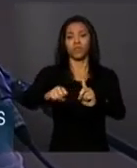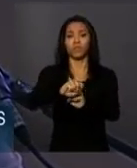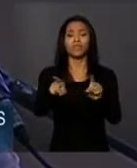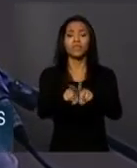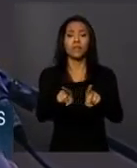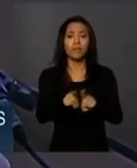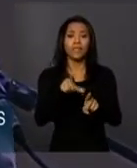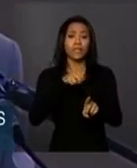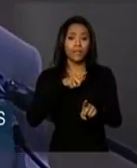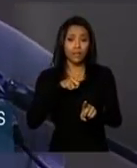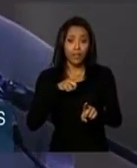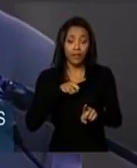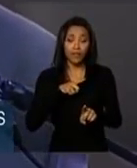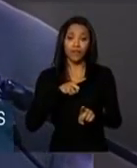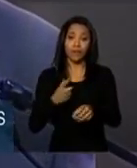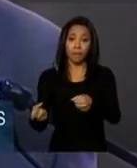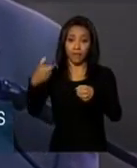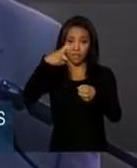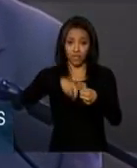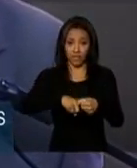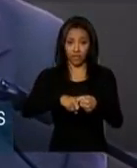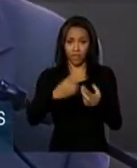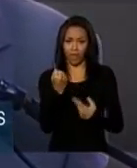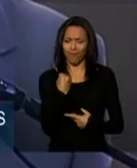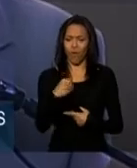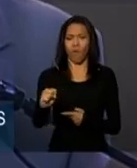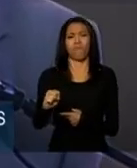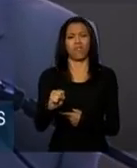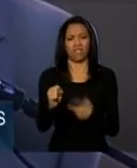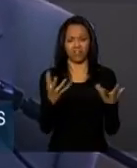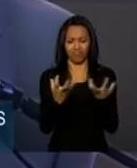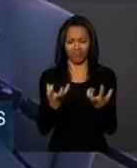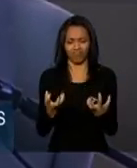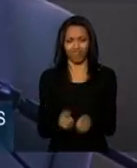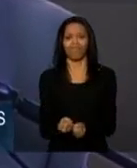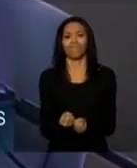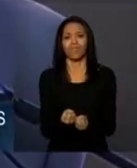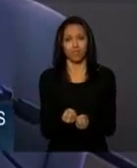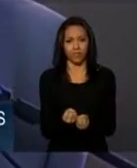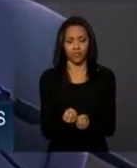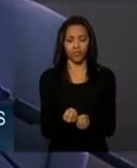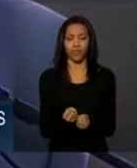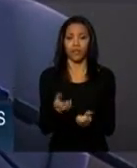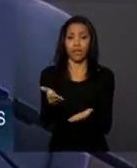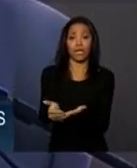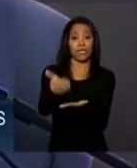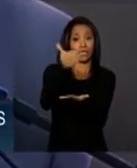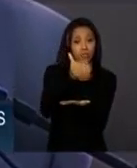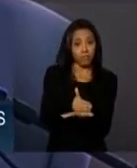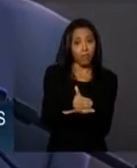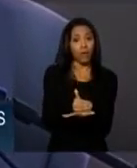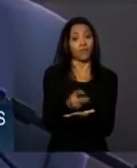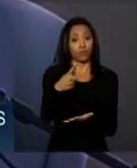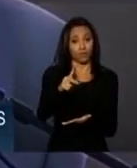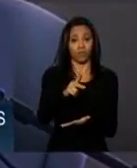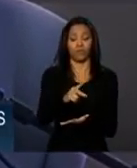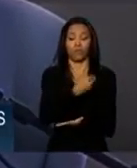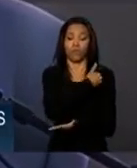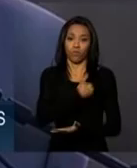no enfrentamento à diversidade da seca. Não tem aí reparos, antecipação do governo de Vossa